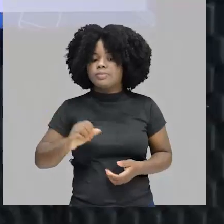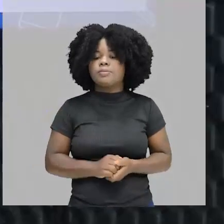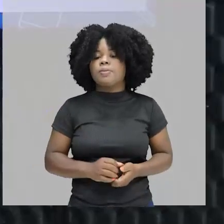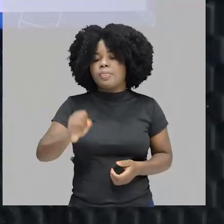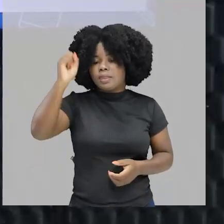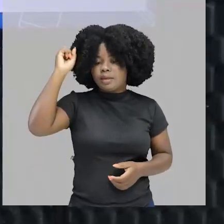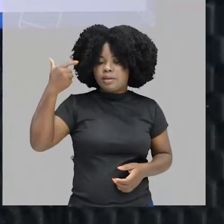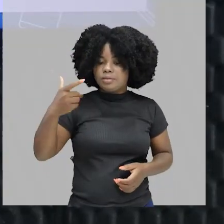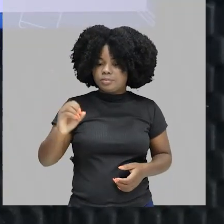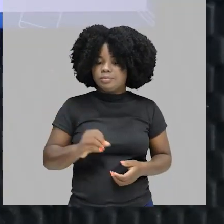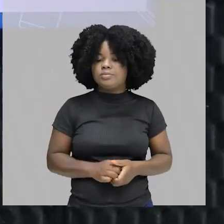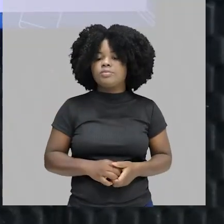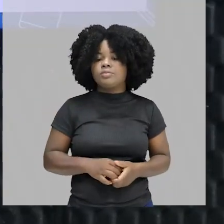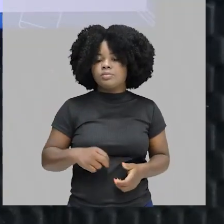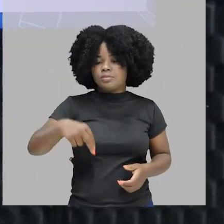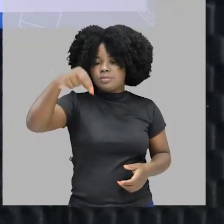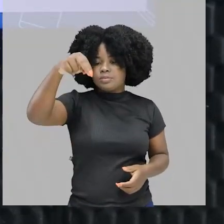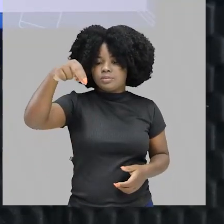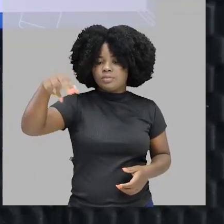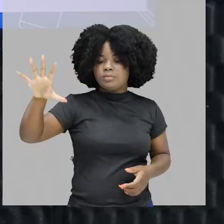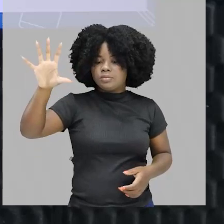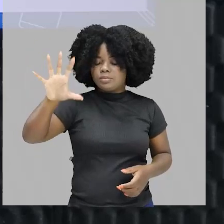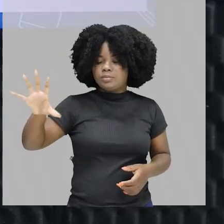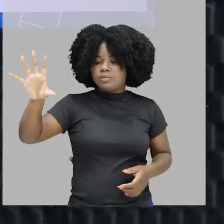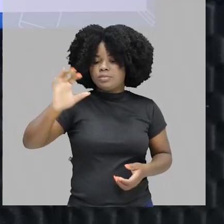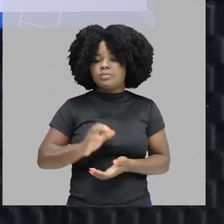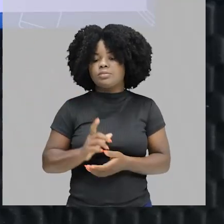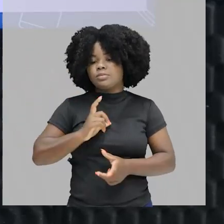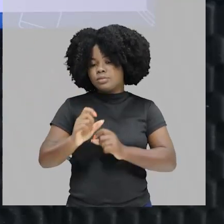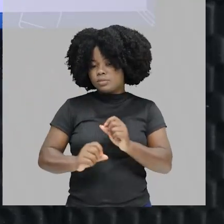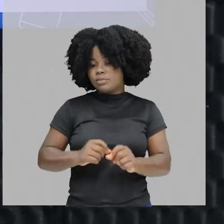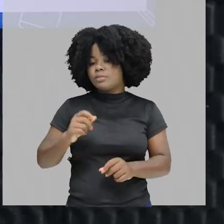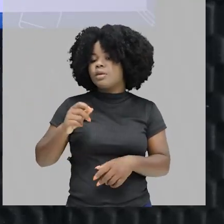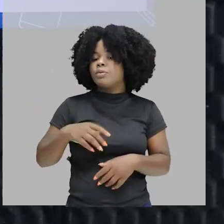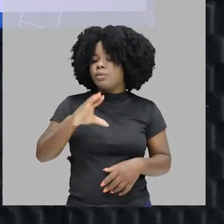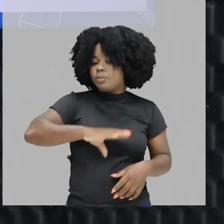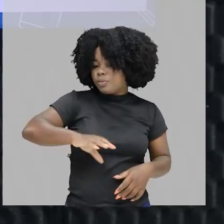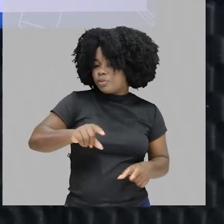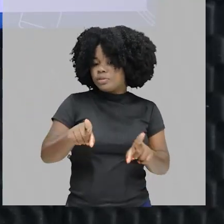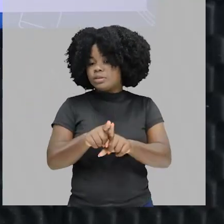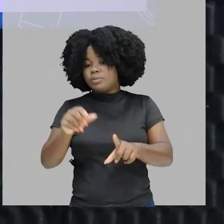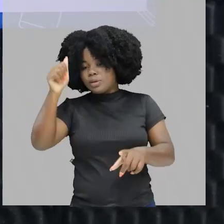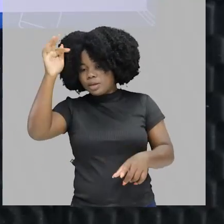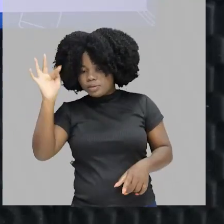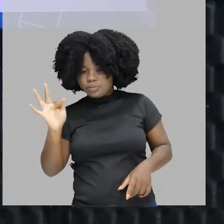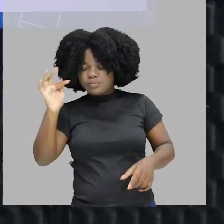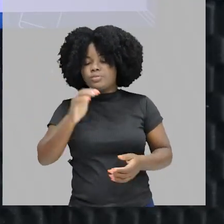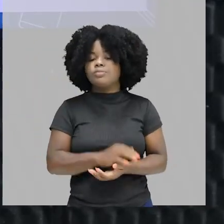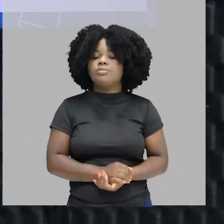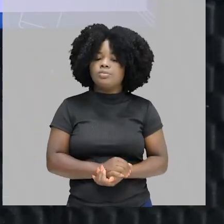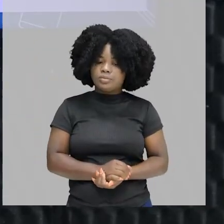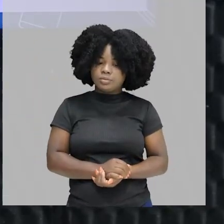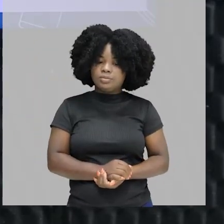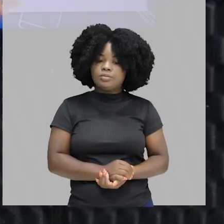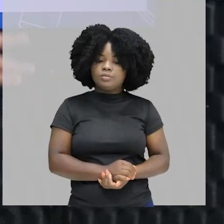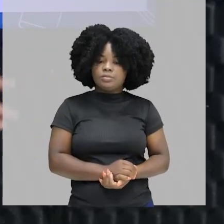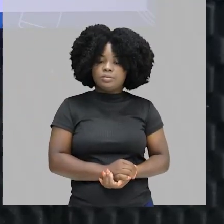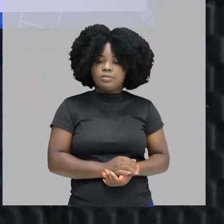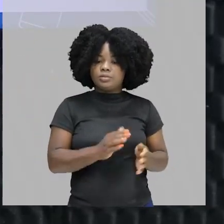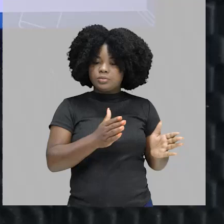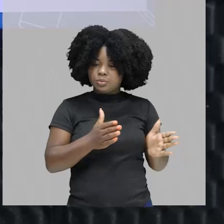século XX. No nordeste, nós vamos ter uma concentração de portugueses e africanos, tá certo? Oriundos aí do seu